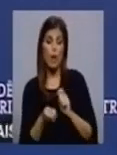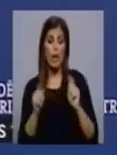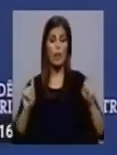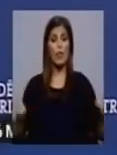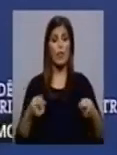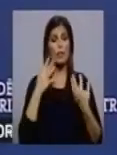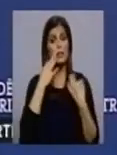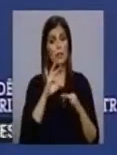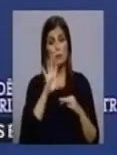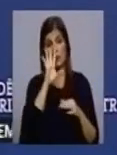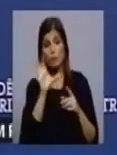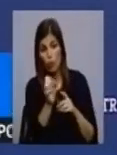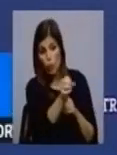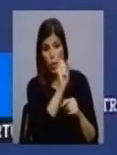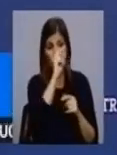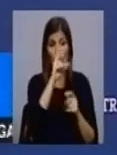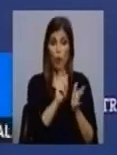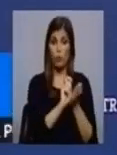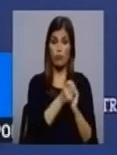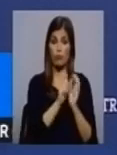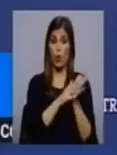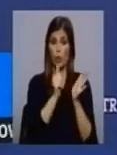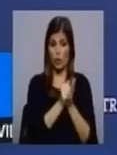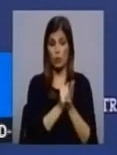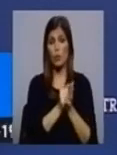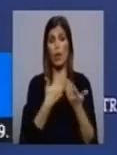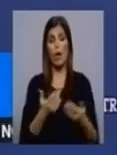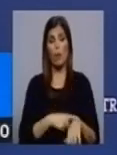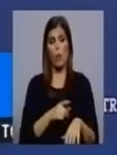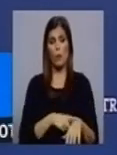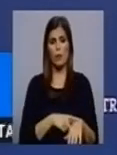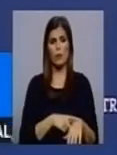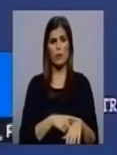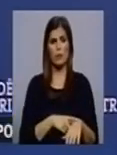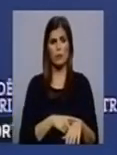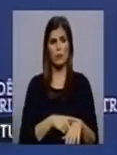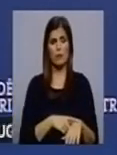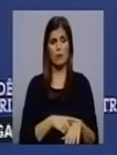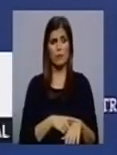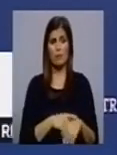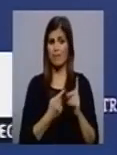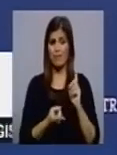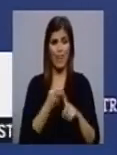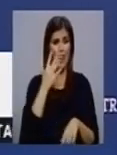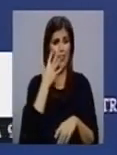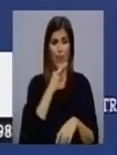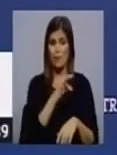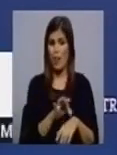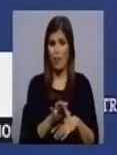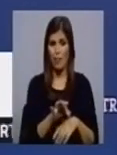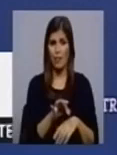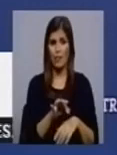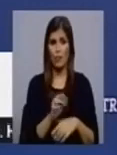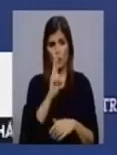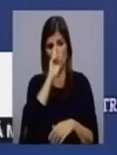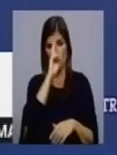detectado e que deve ser corrigido. Isto tem sido um momento completamente extraordinário também do ponto de vista do